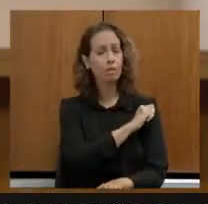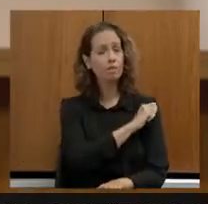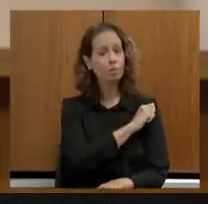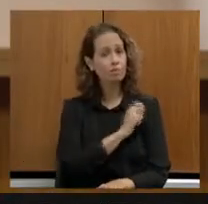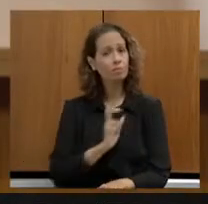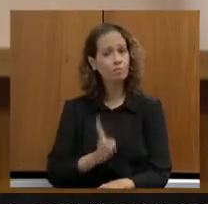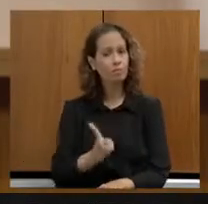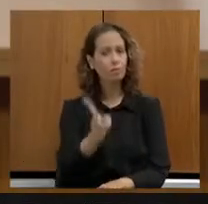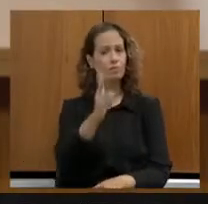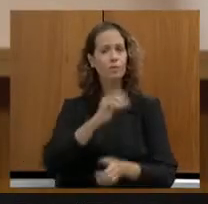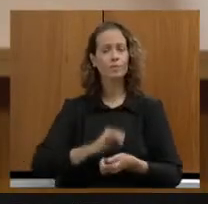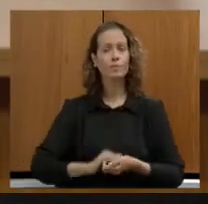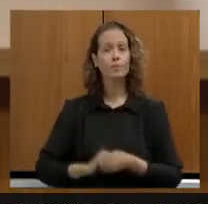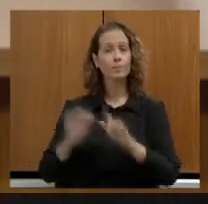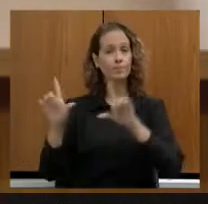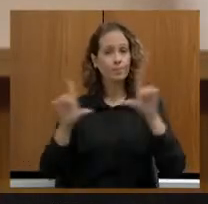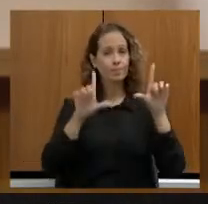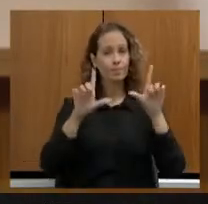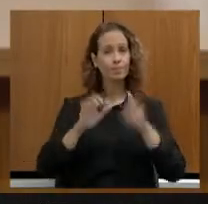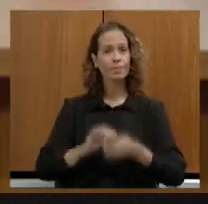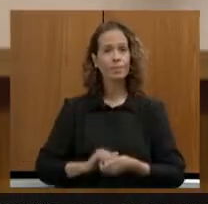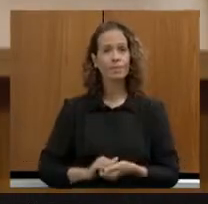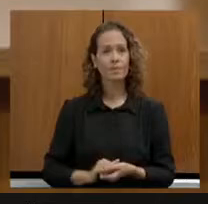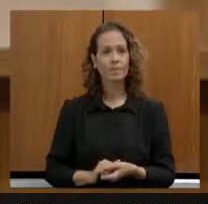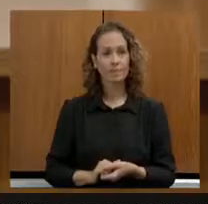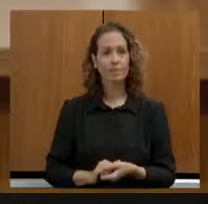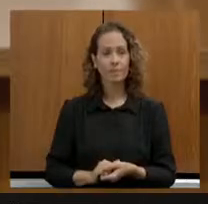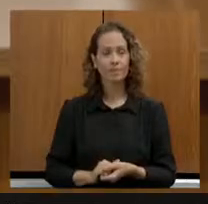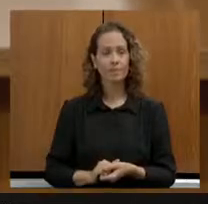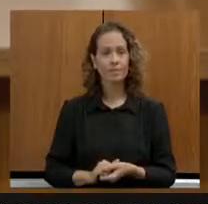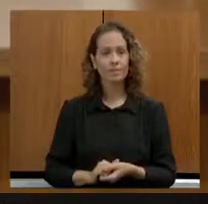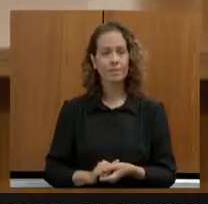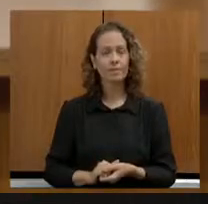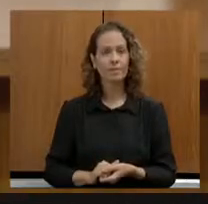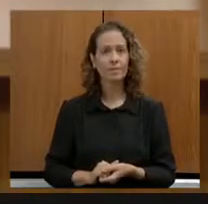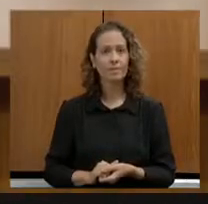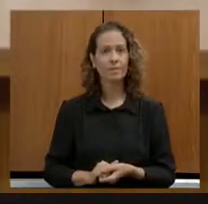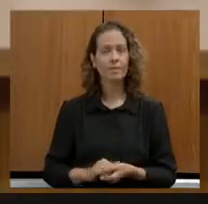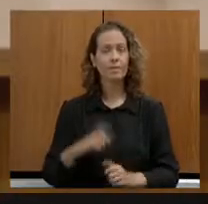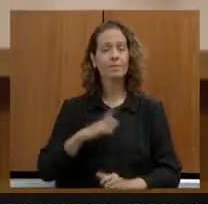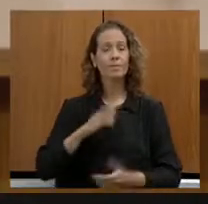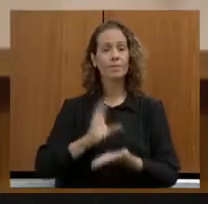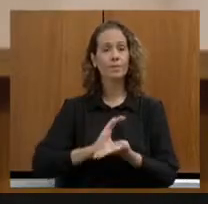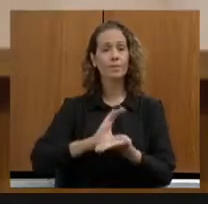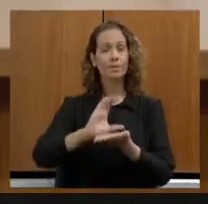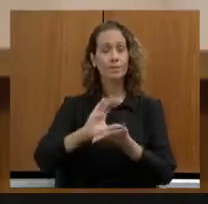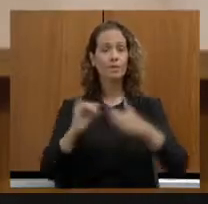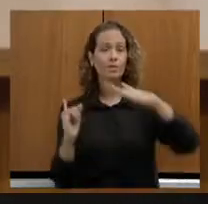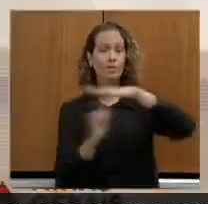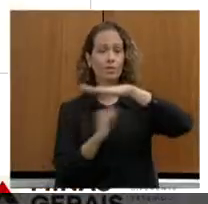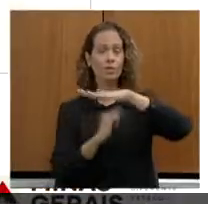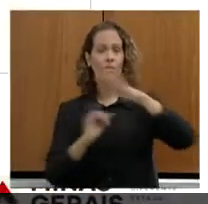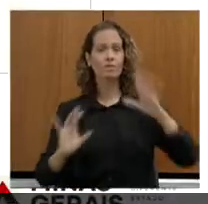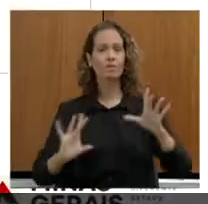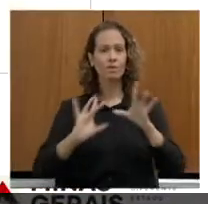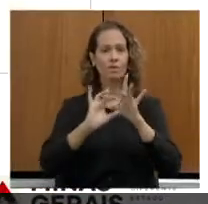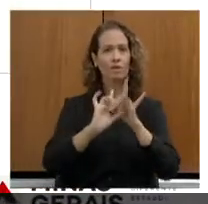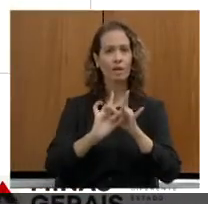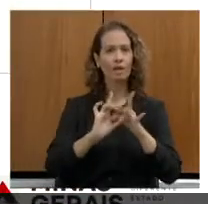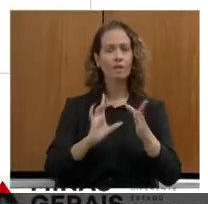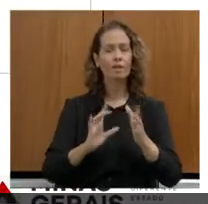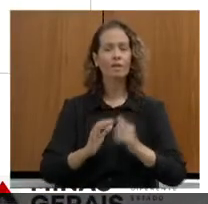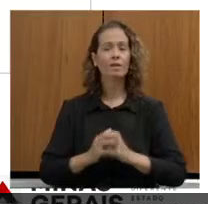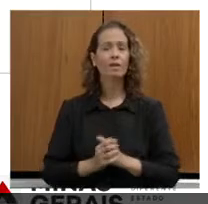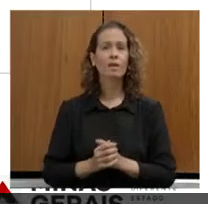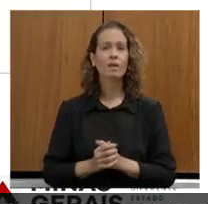contínua por favor e a fizemos um investimento em instituições vinculadas esses